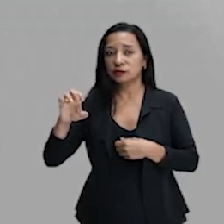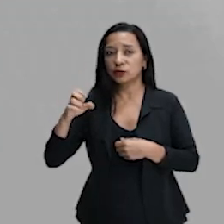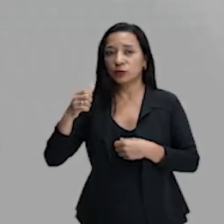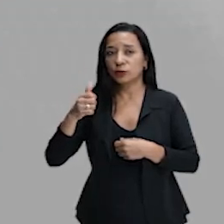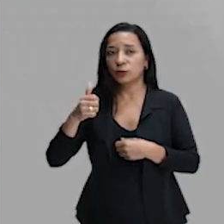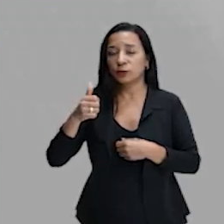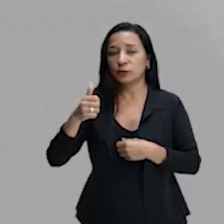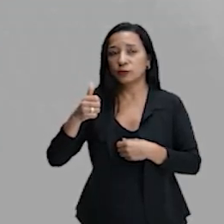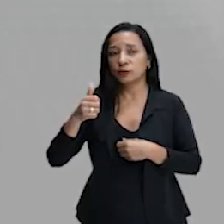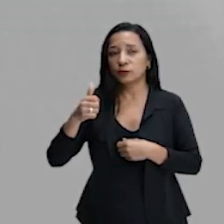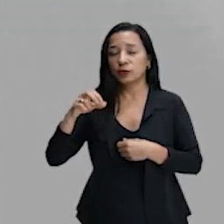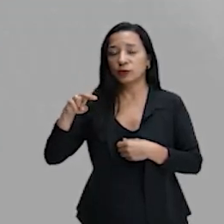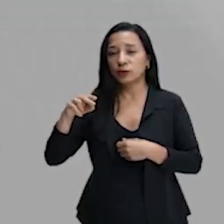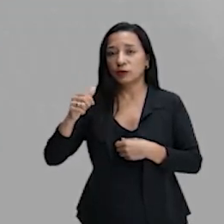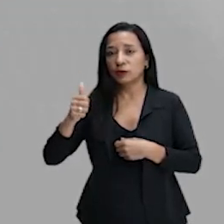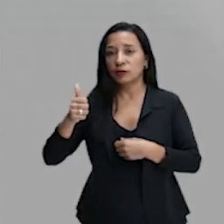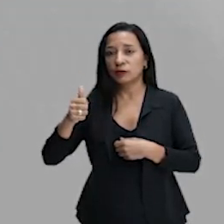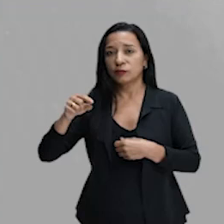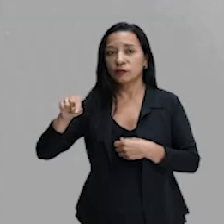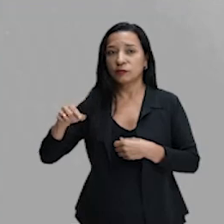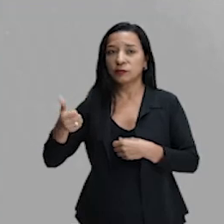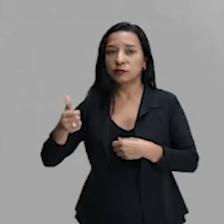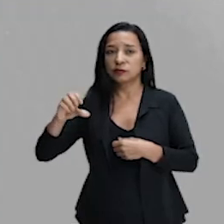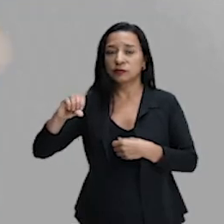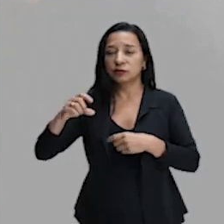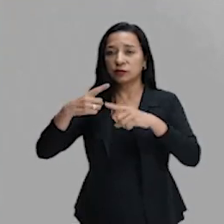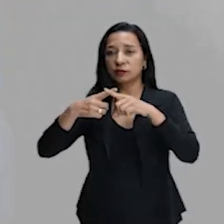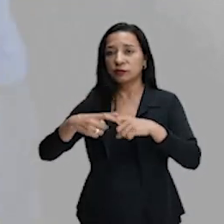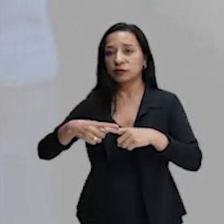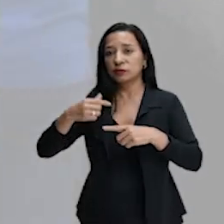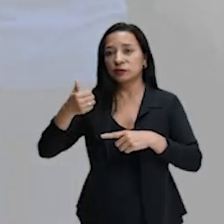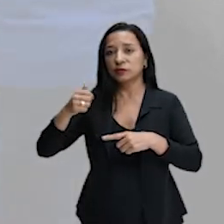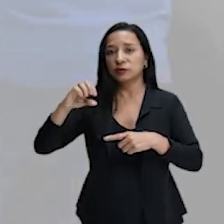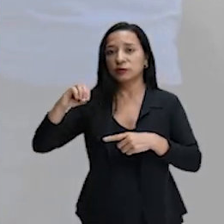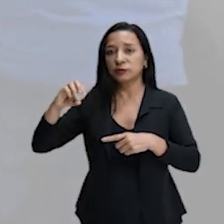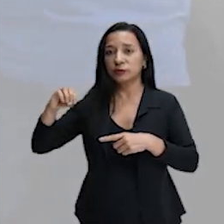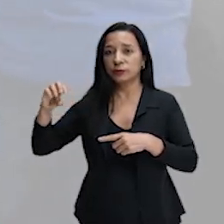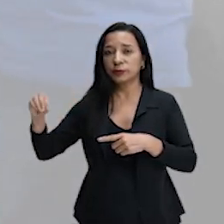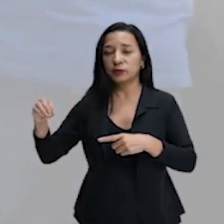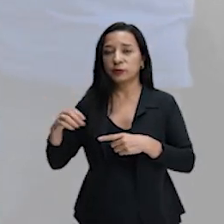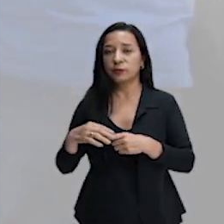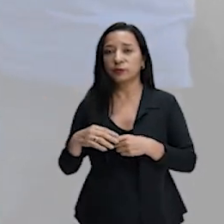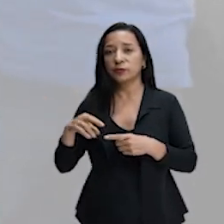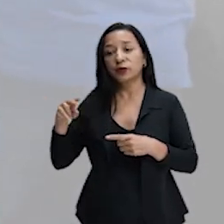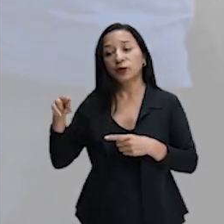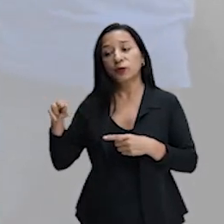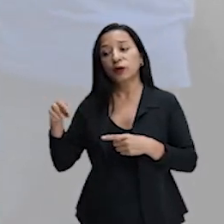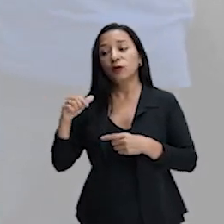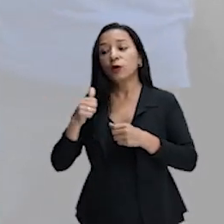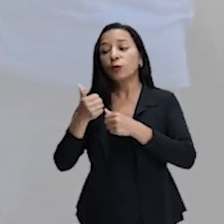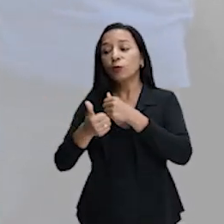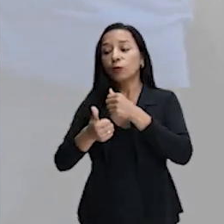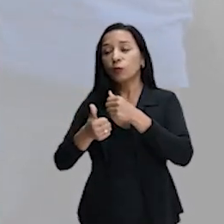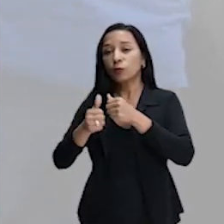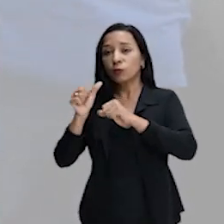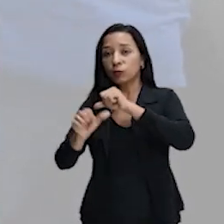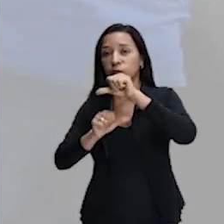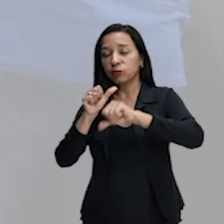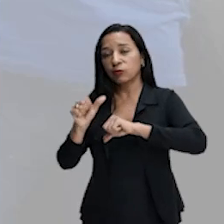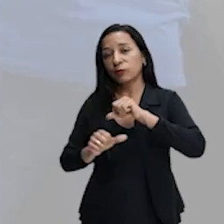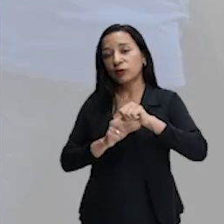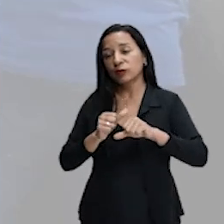1000 certo então feito isso você vai ter basta correr três casas pra direita n